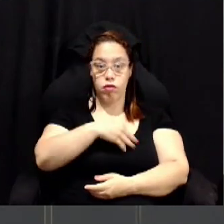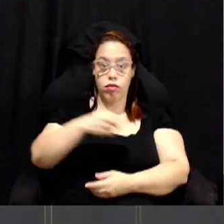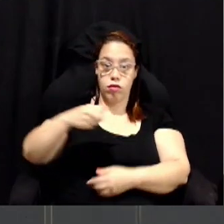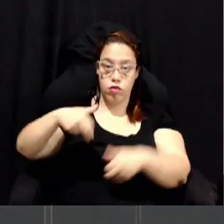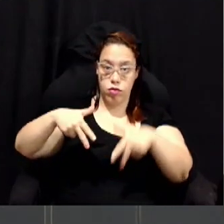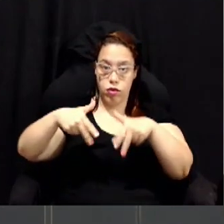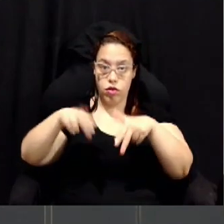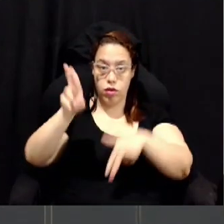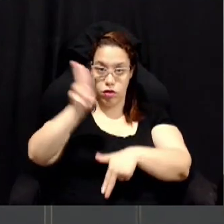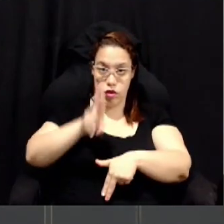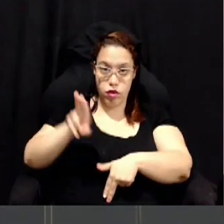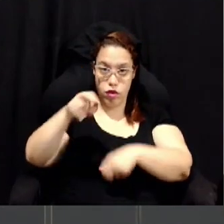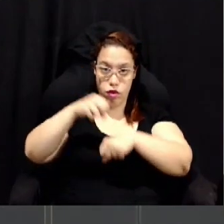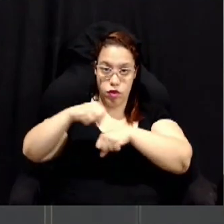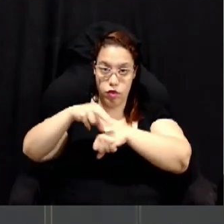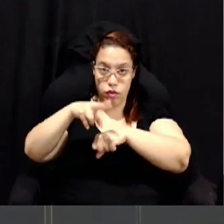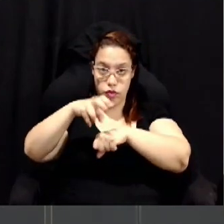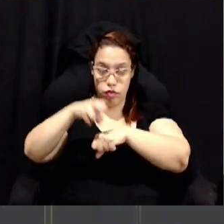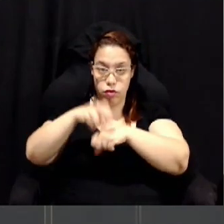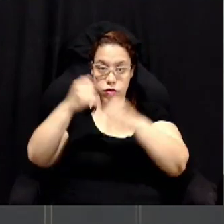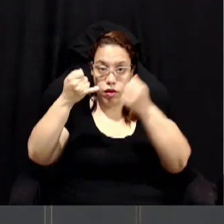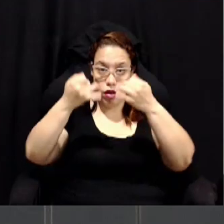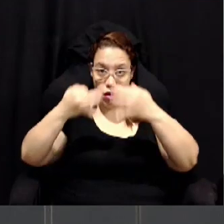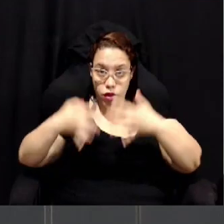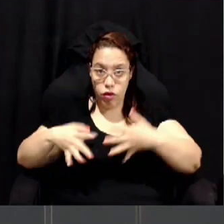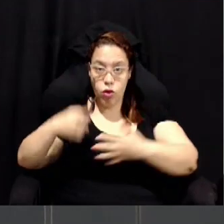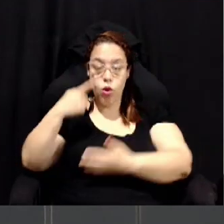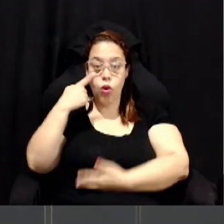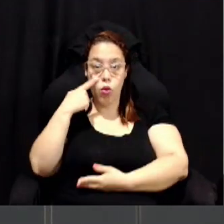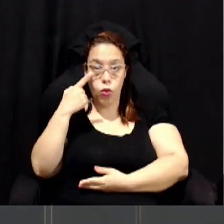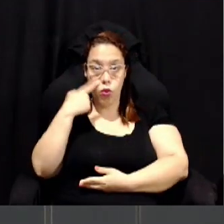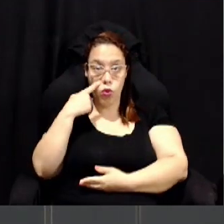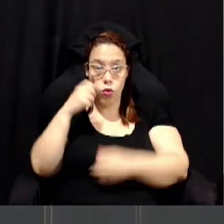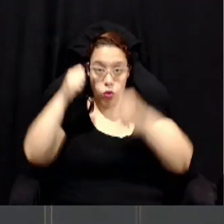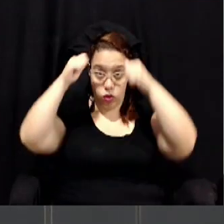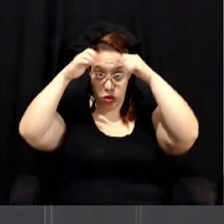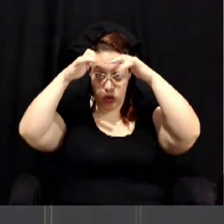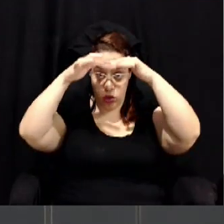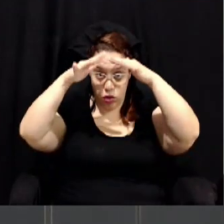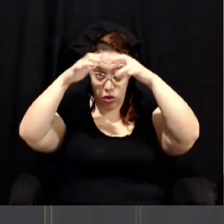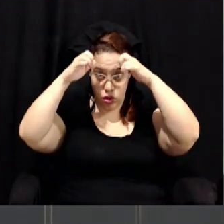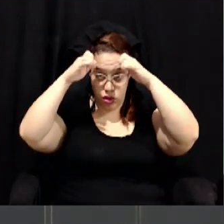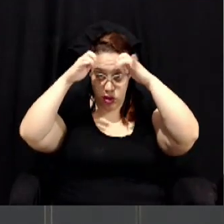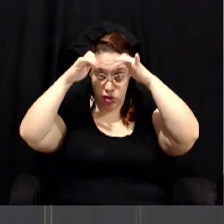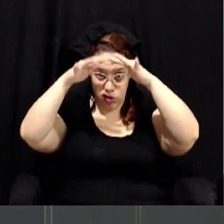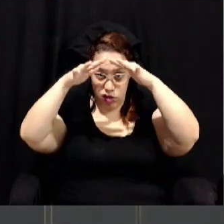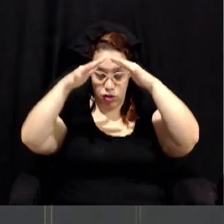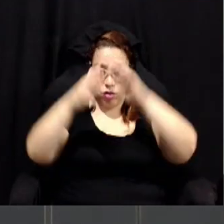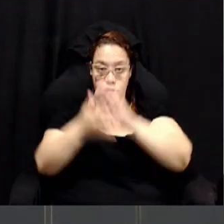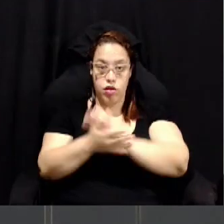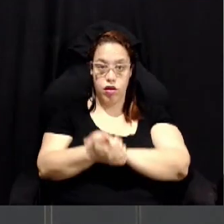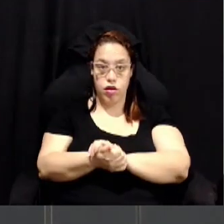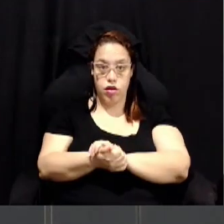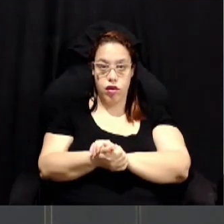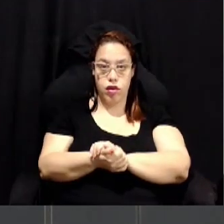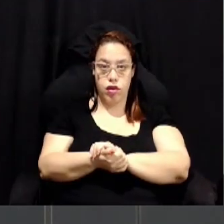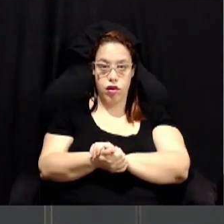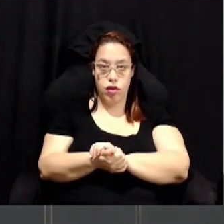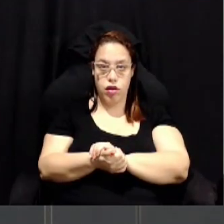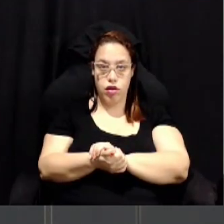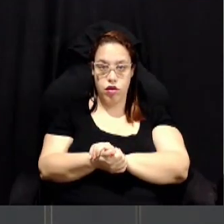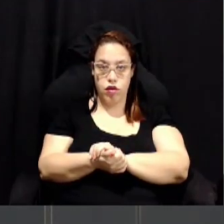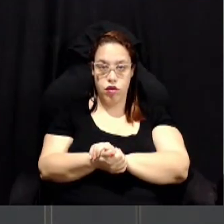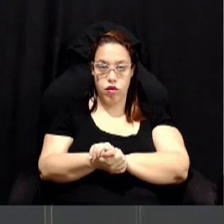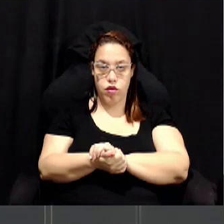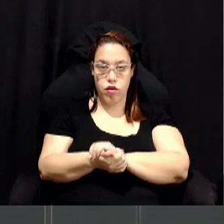a vaga, né? E aí eu expliquei para ela, olha, o autista, ele tem questões, primeiro que autistas têm, grande parte deles, eu não